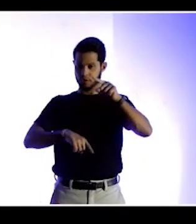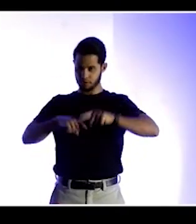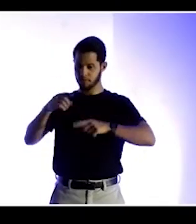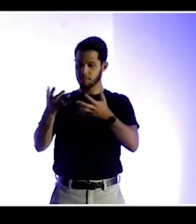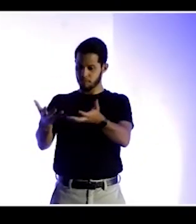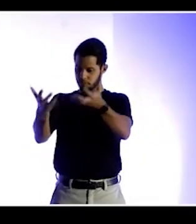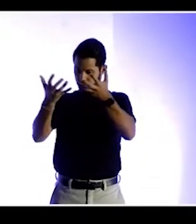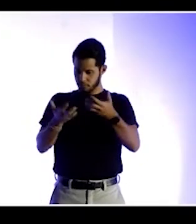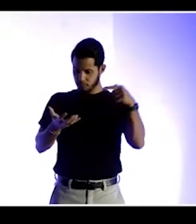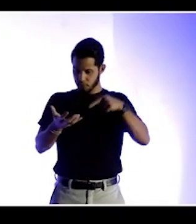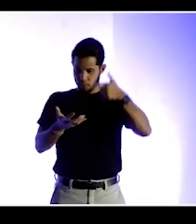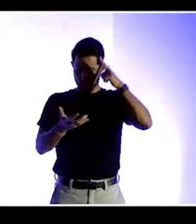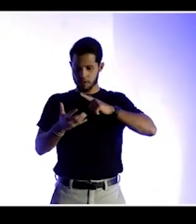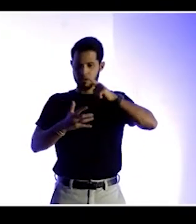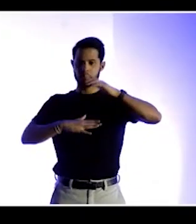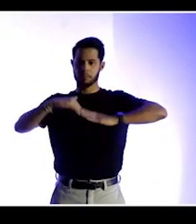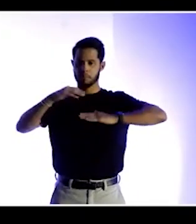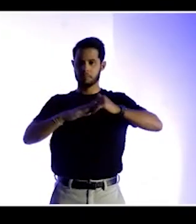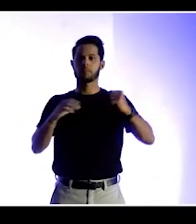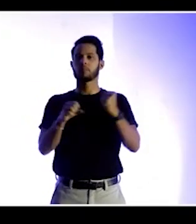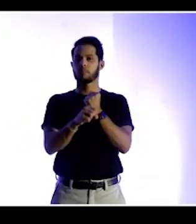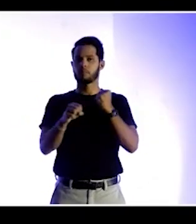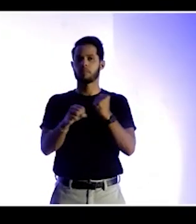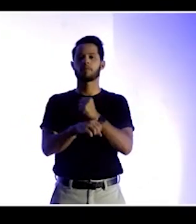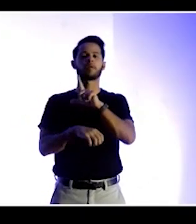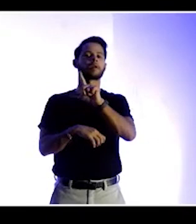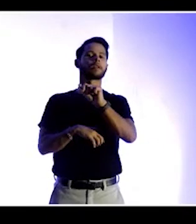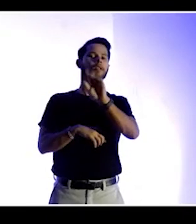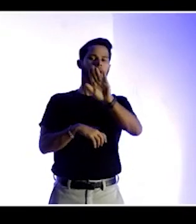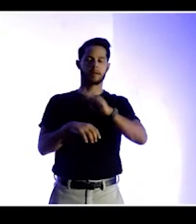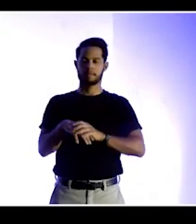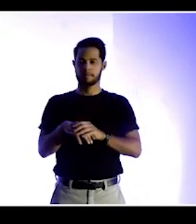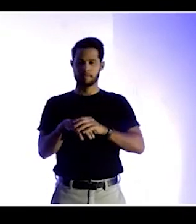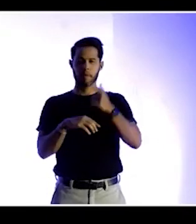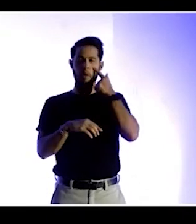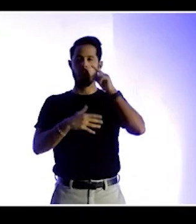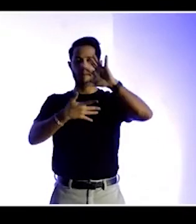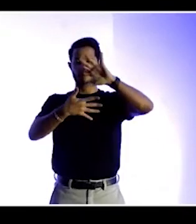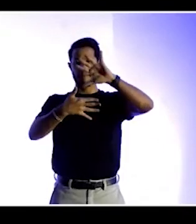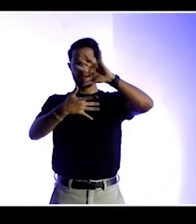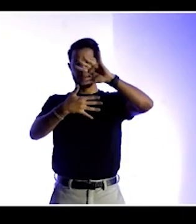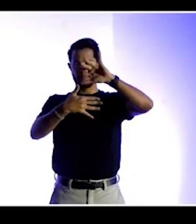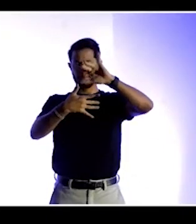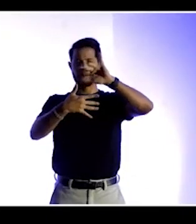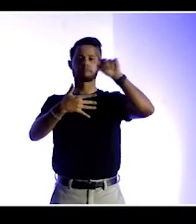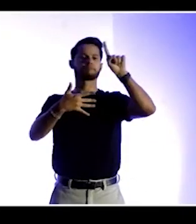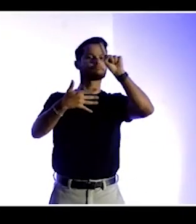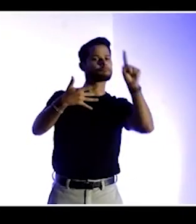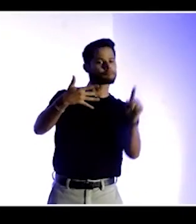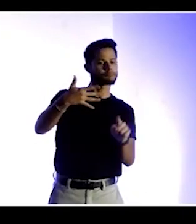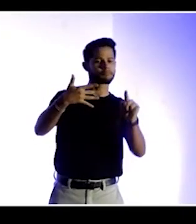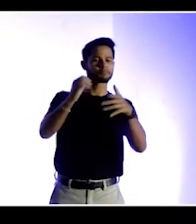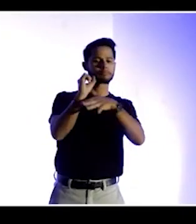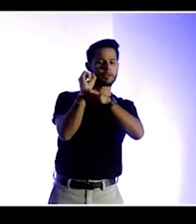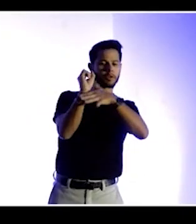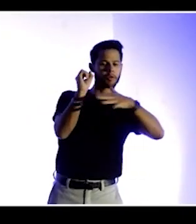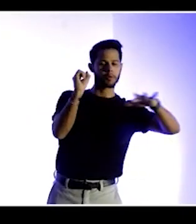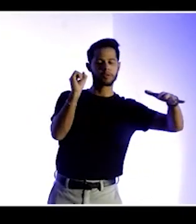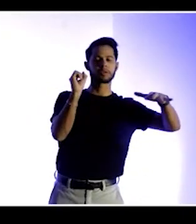laboratório, tá? Então aqui lá está o continente, a BR-101 está passando aqui, isso aqui é a praia